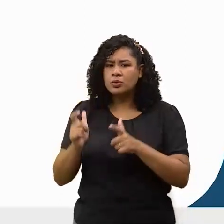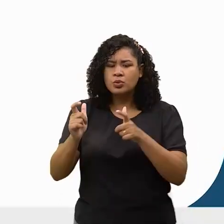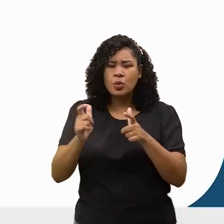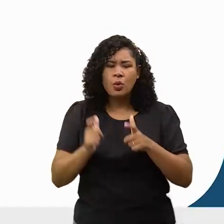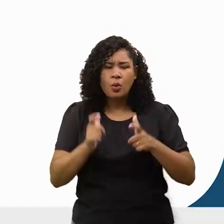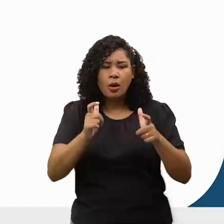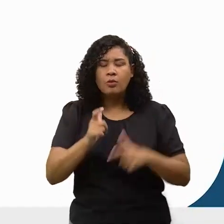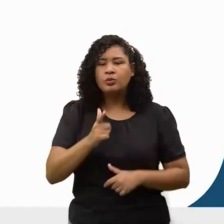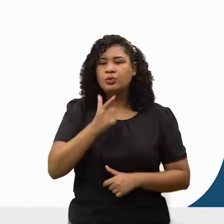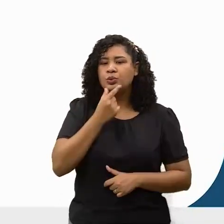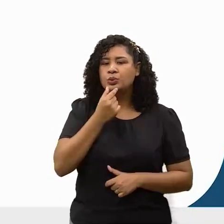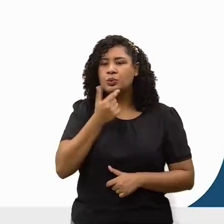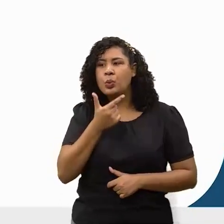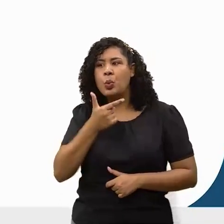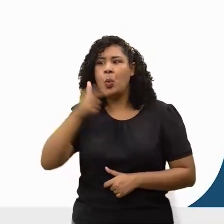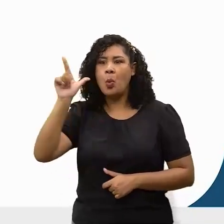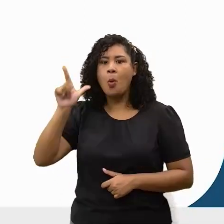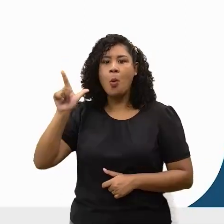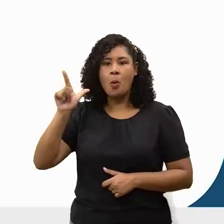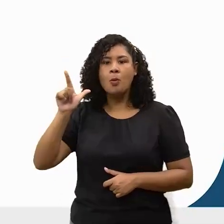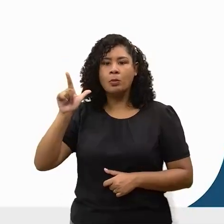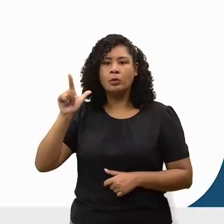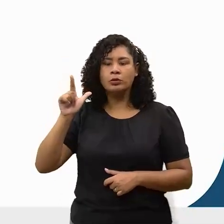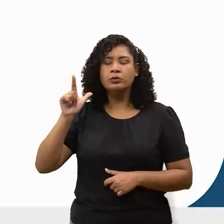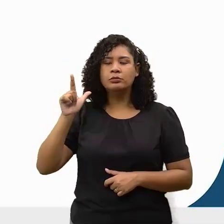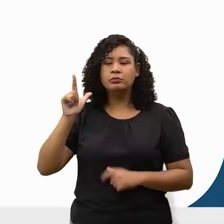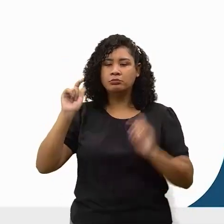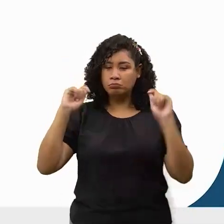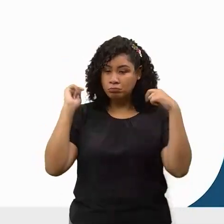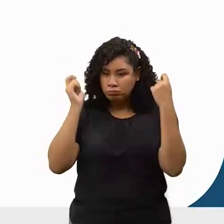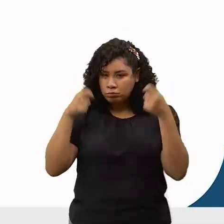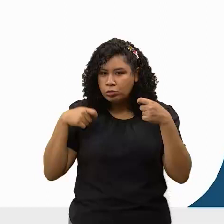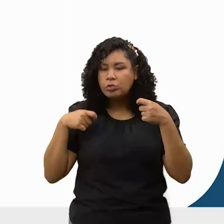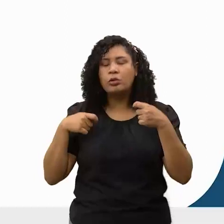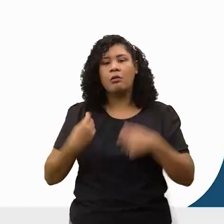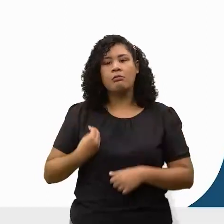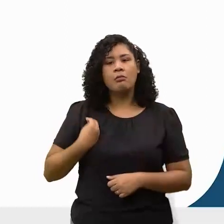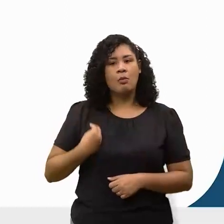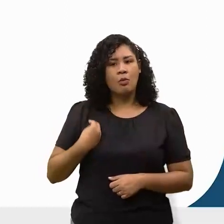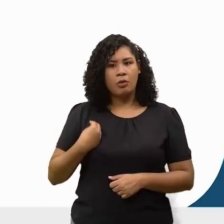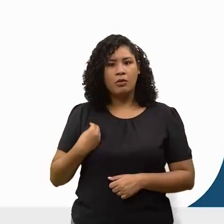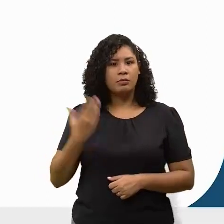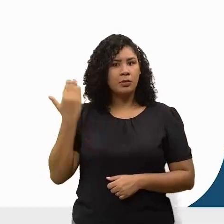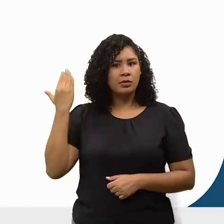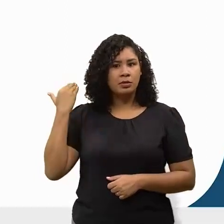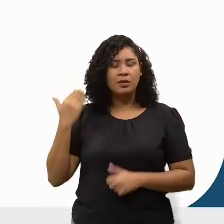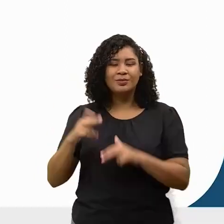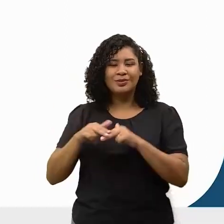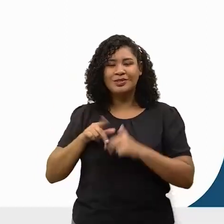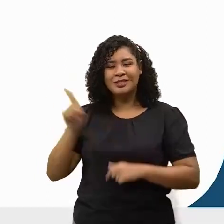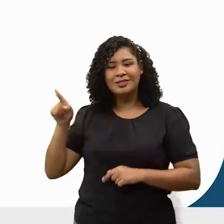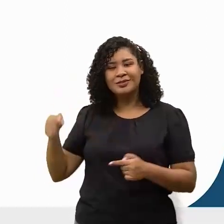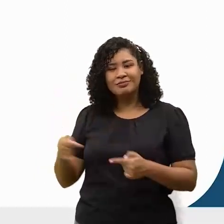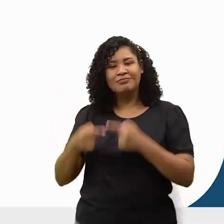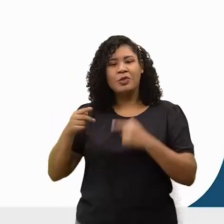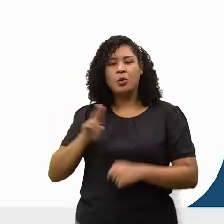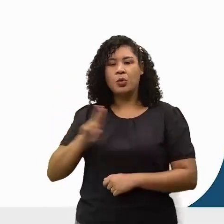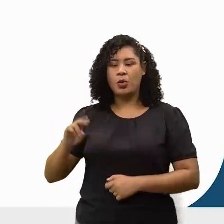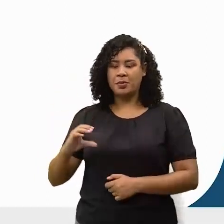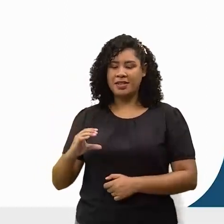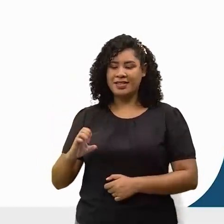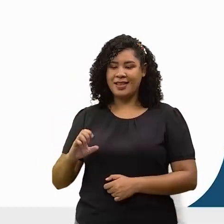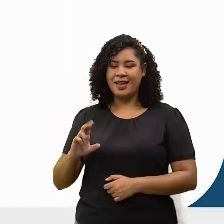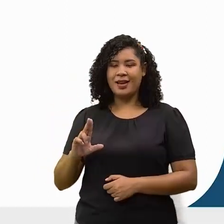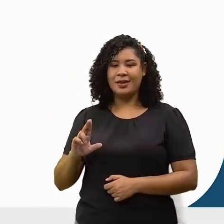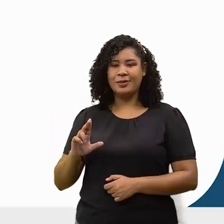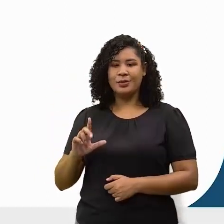Daí o termo célula. Não é à toa que o Robert Hooke é considerado como pai da citologia. Mas, pessoal,